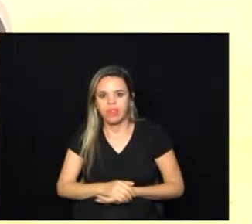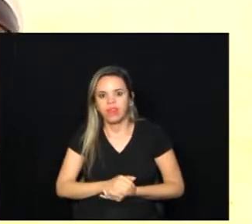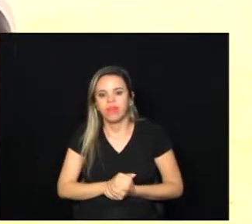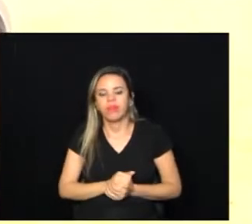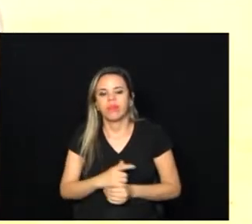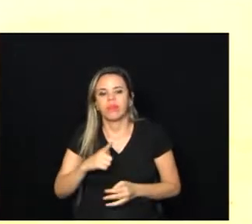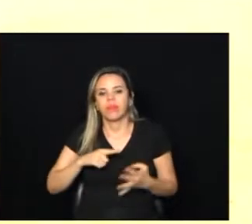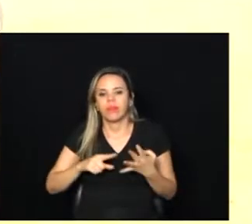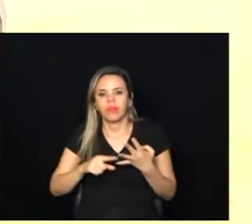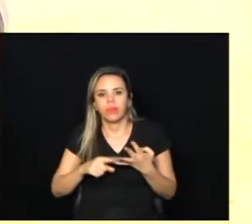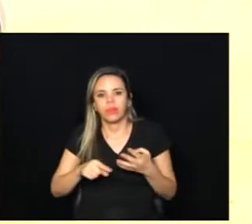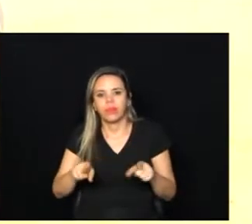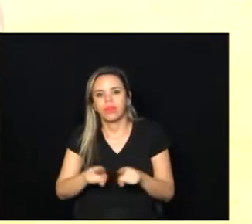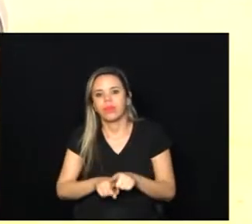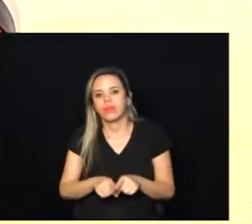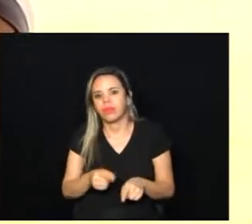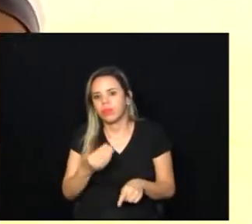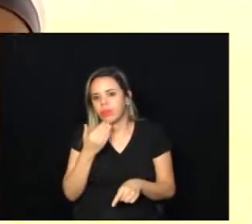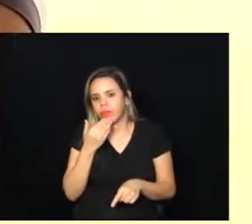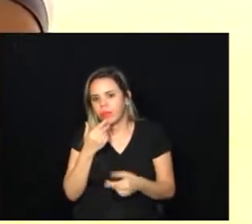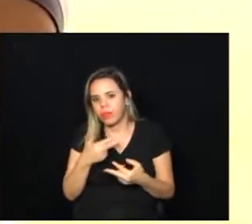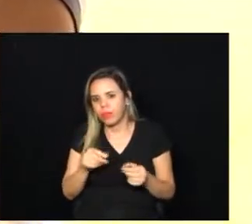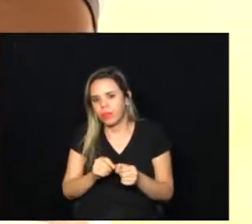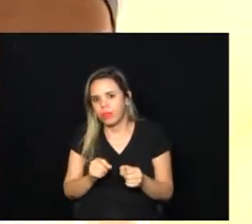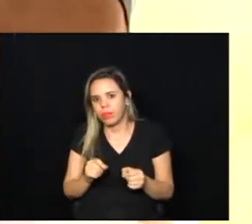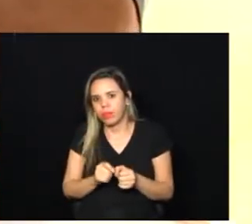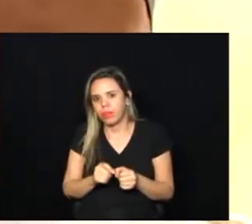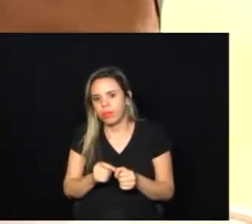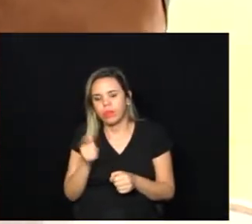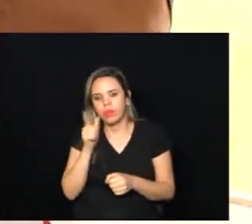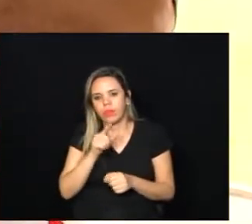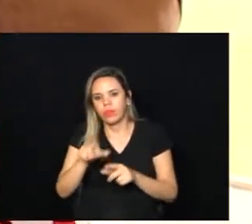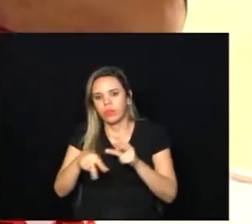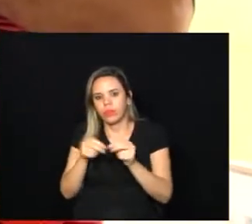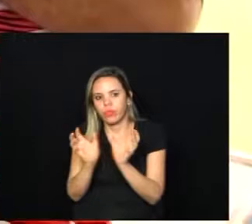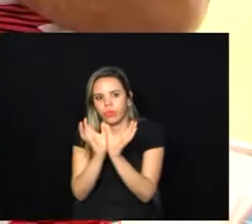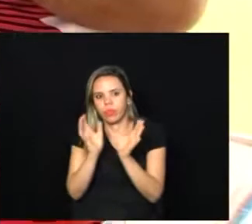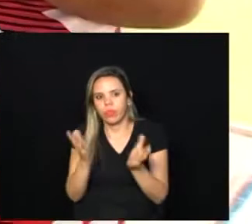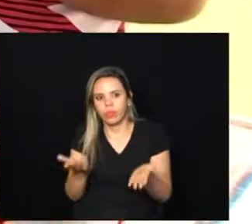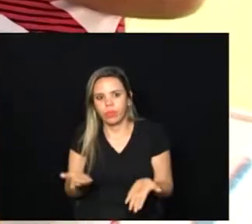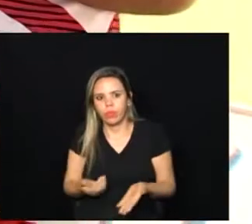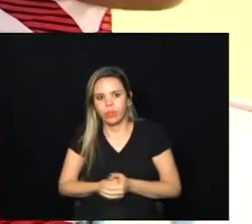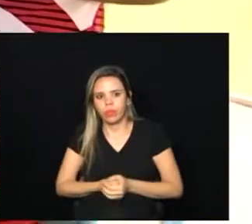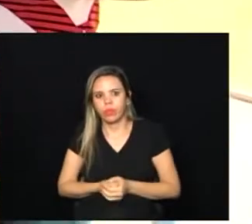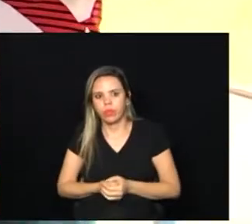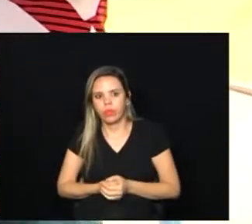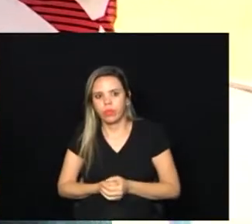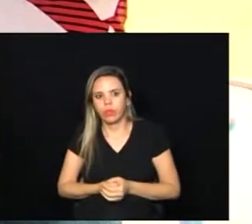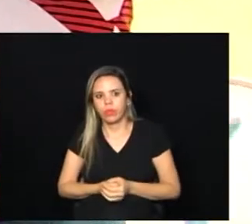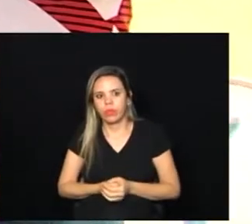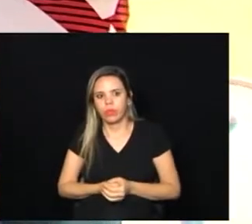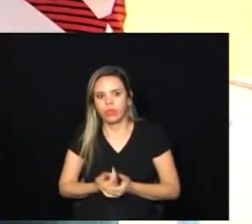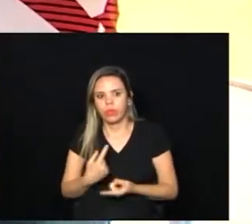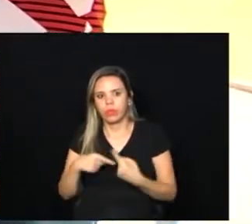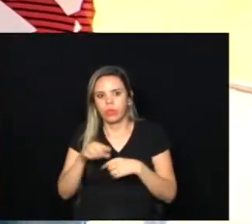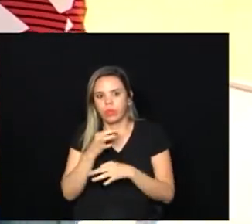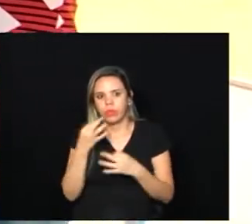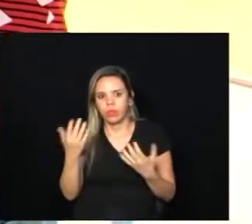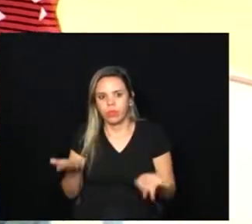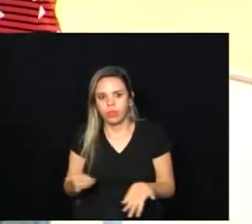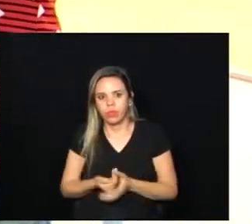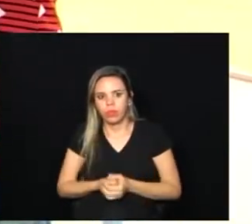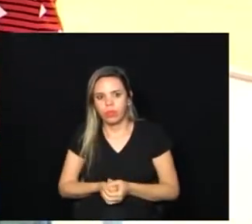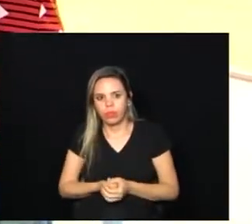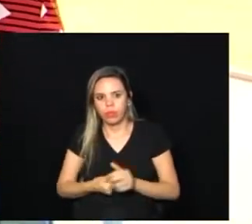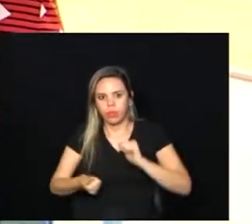tem o quarto também. O quarto ganha alguma coisa? O quarto ele ganha o troféu. O troféu. Só que o troféu é sensacional.